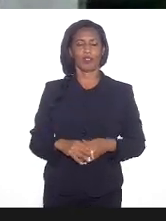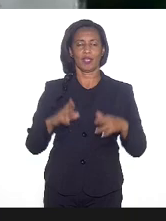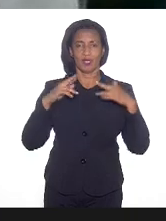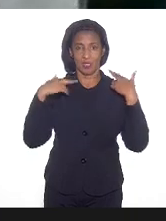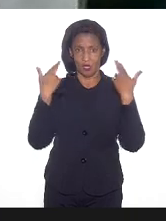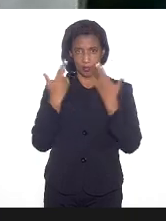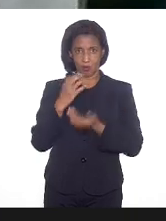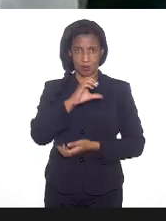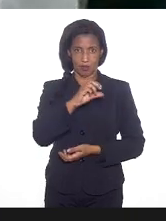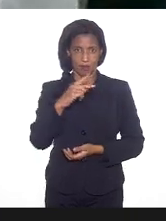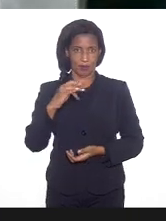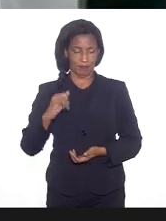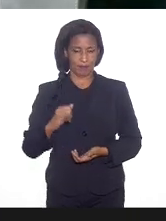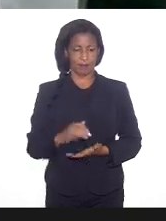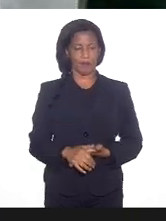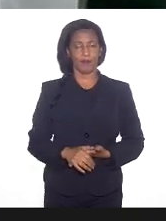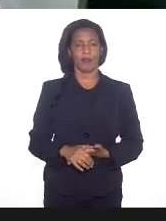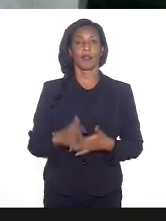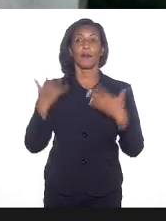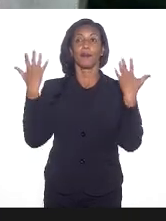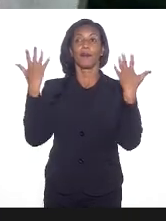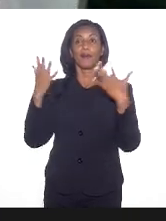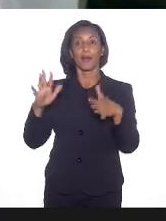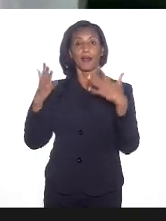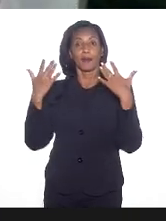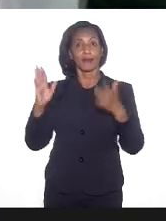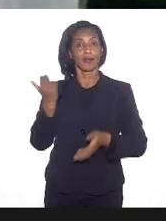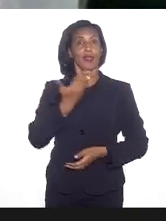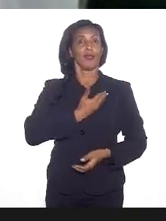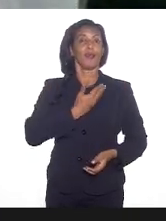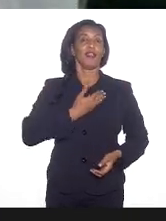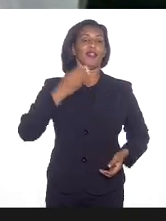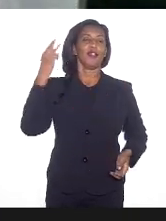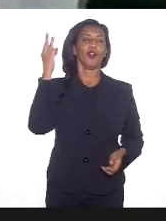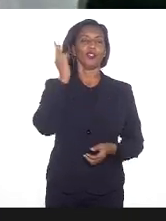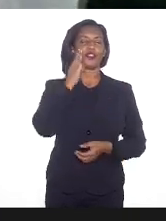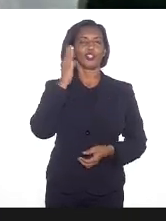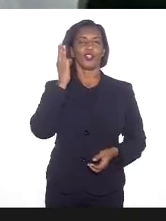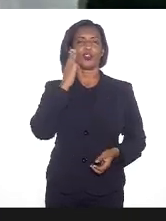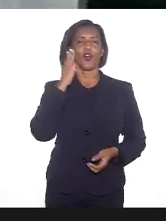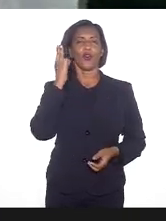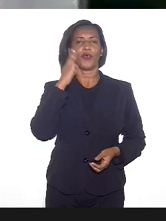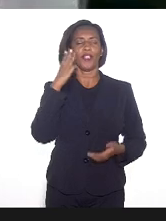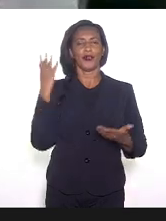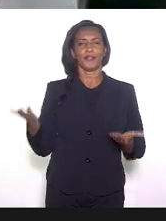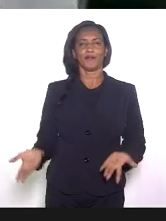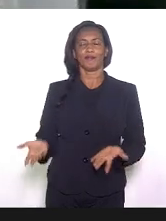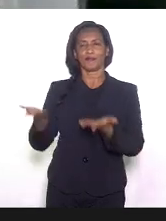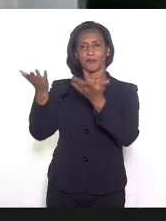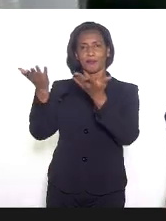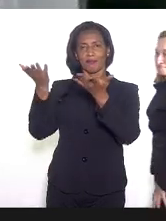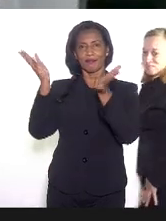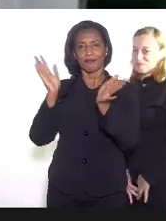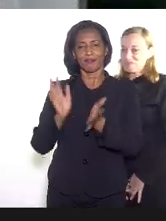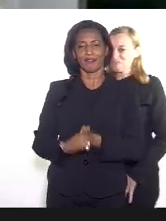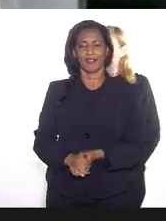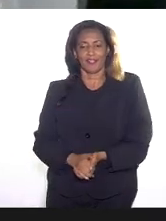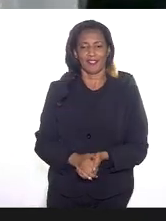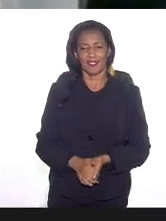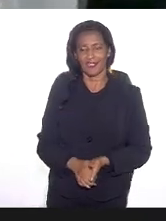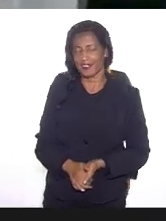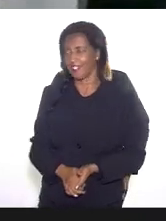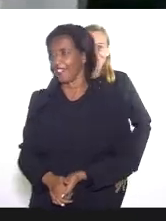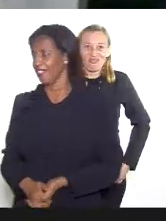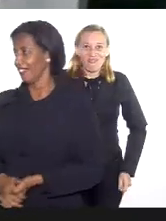de inquérito. Parabenizar o companheiro Valdeque, nobre deputado Valdeque Carneiro,